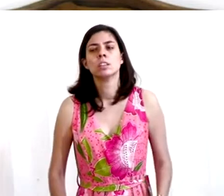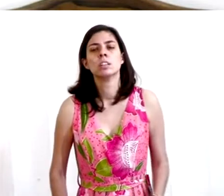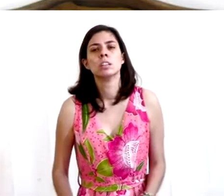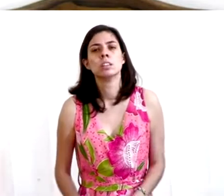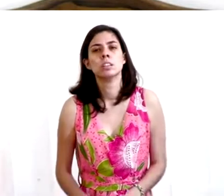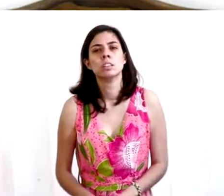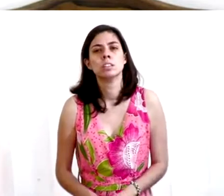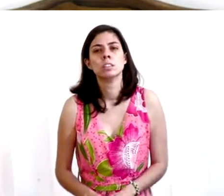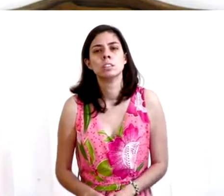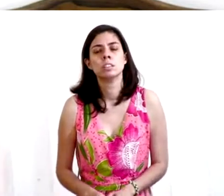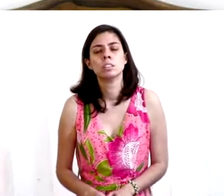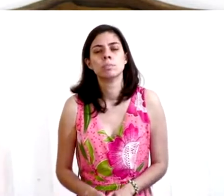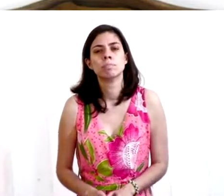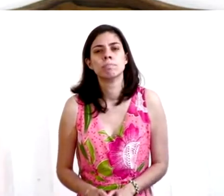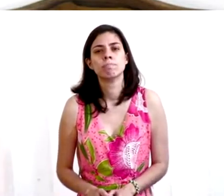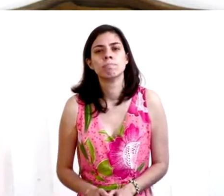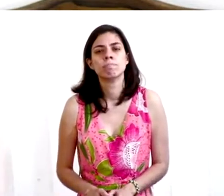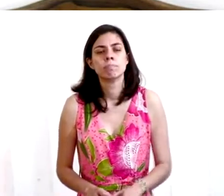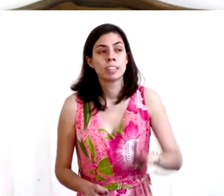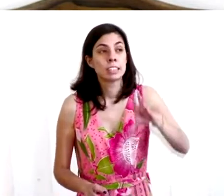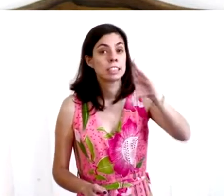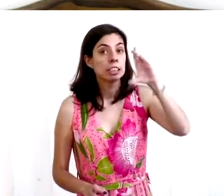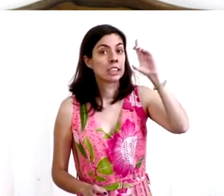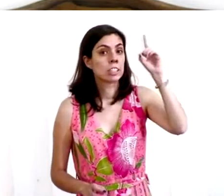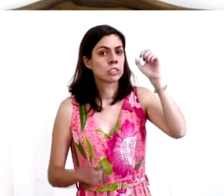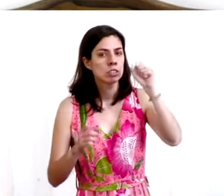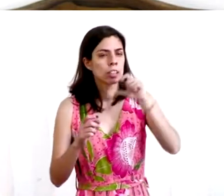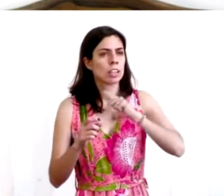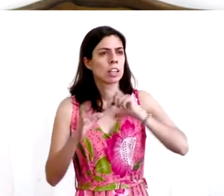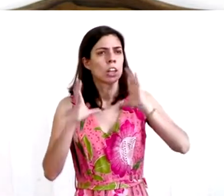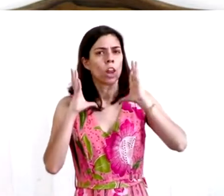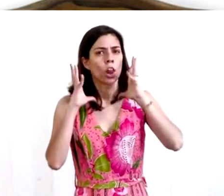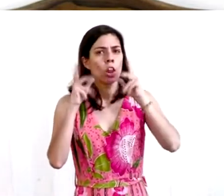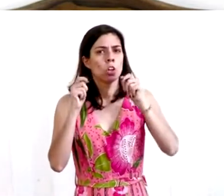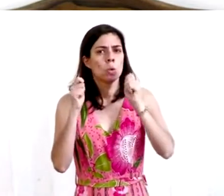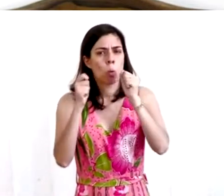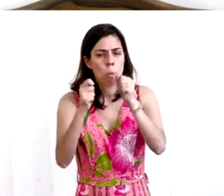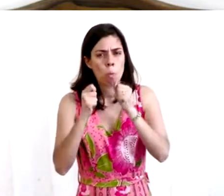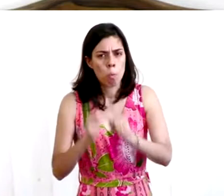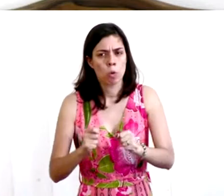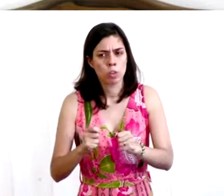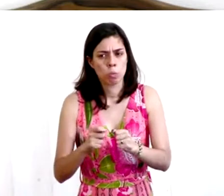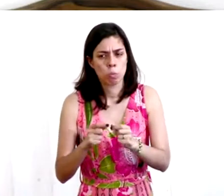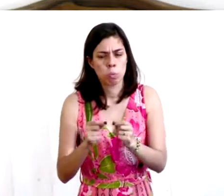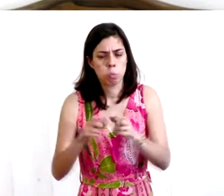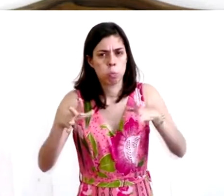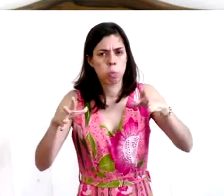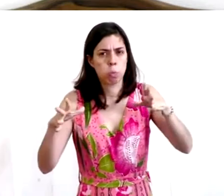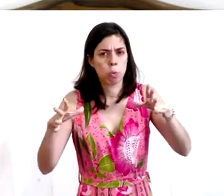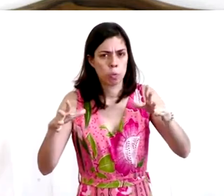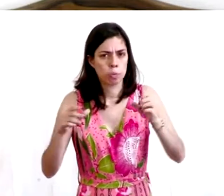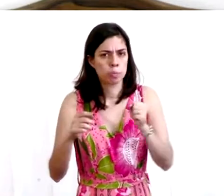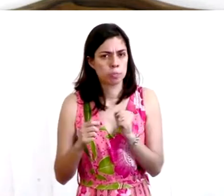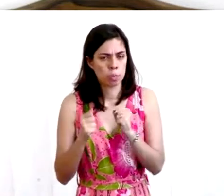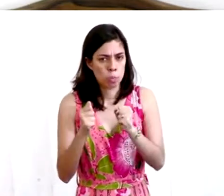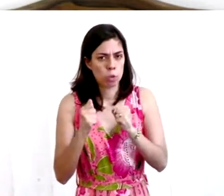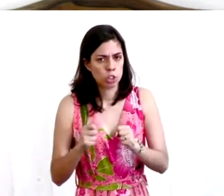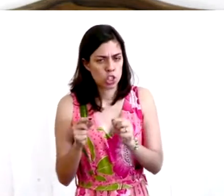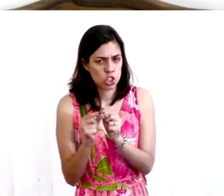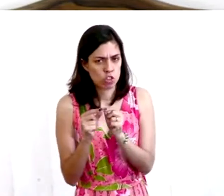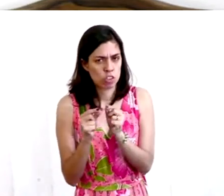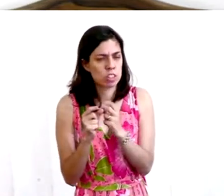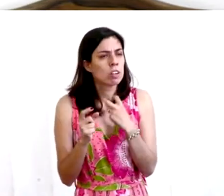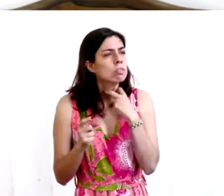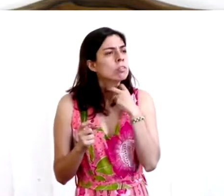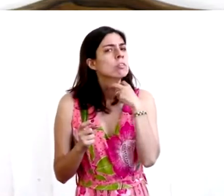e ouve, essa voz poderosa, essa voz criativa, essa voz criadora, a